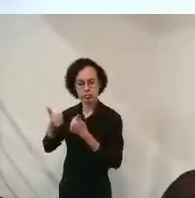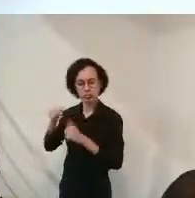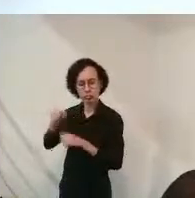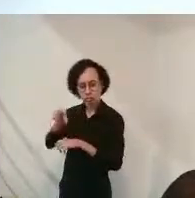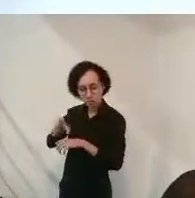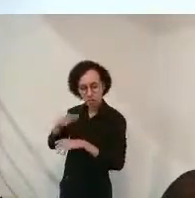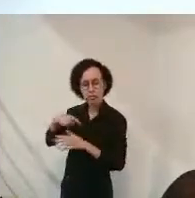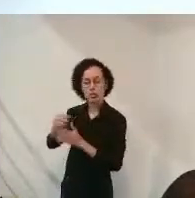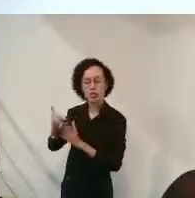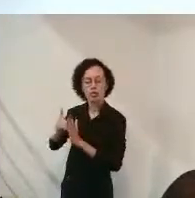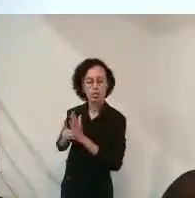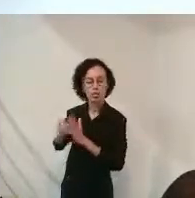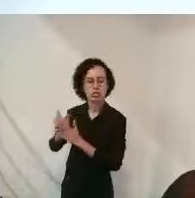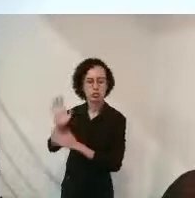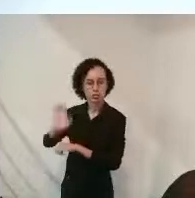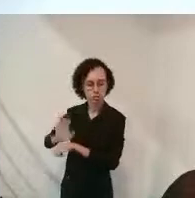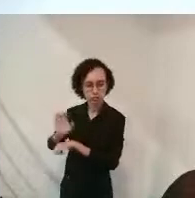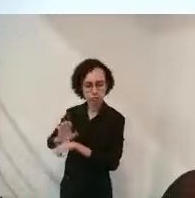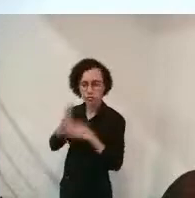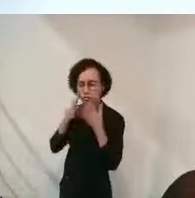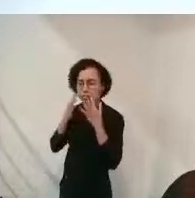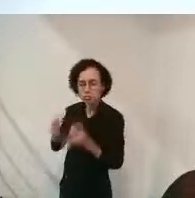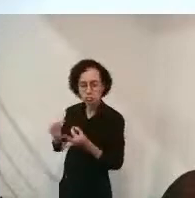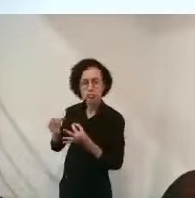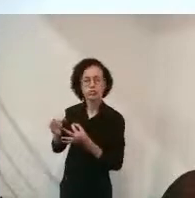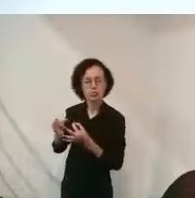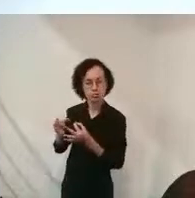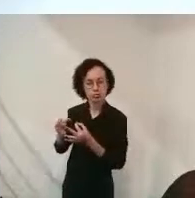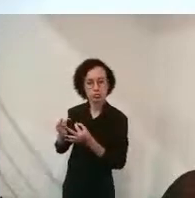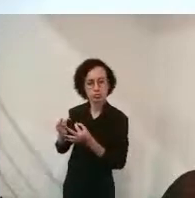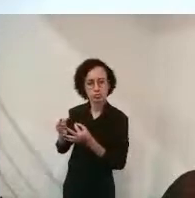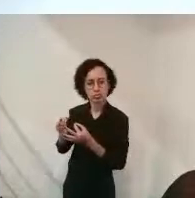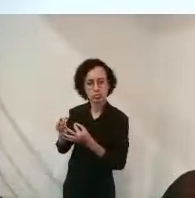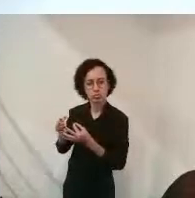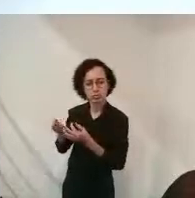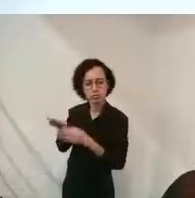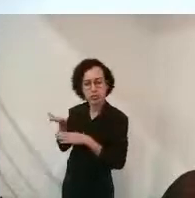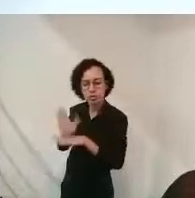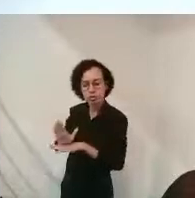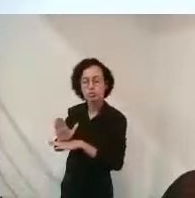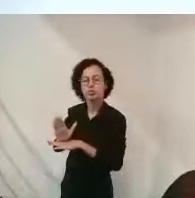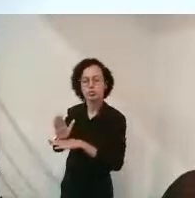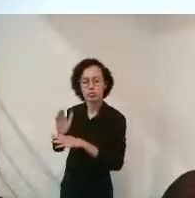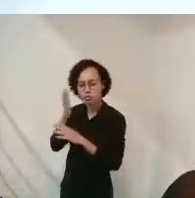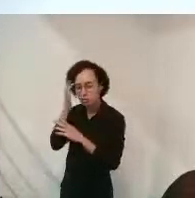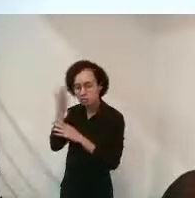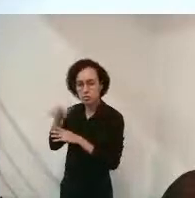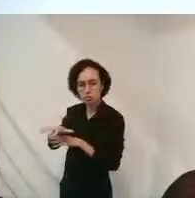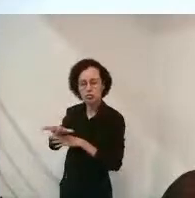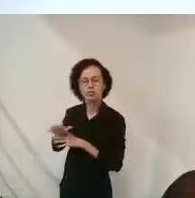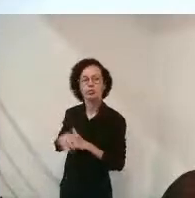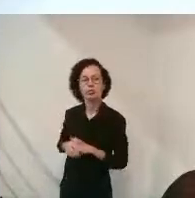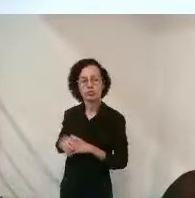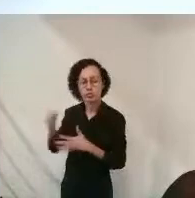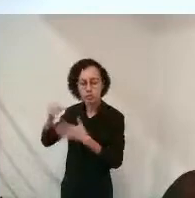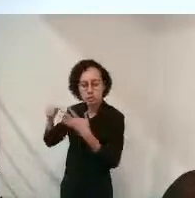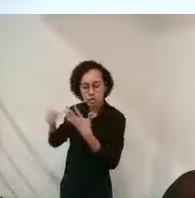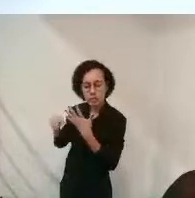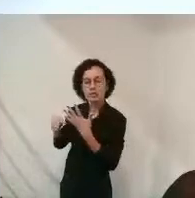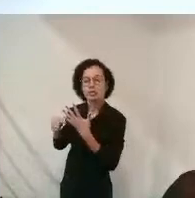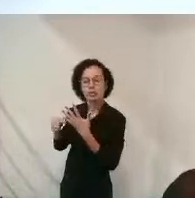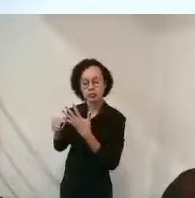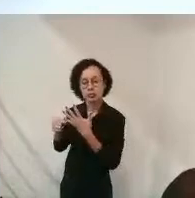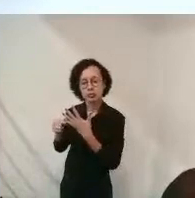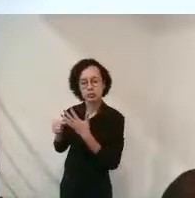e nos atentarmos ao atendimento de todas essas cautelas que foram ali expostas, especialmente em relação às